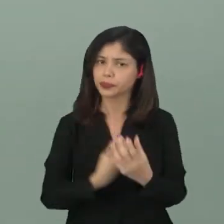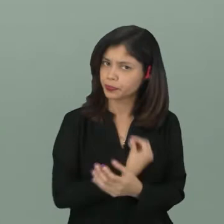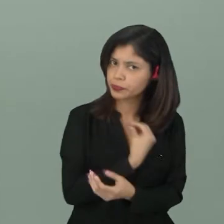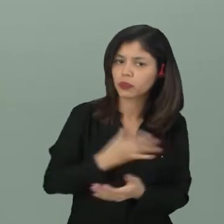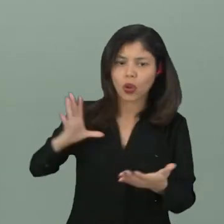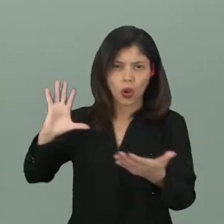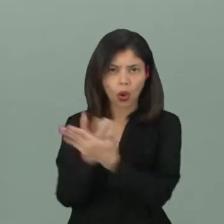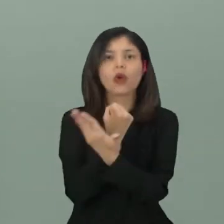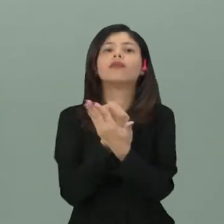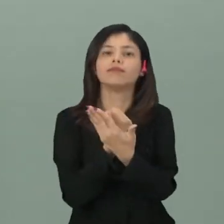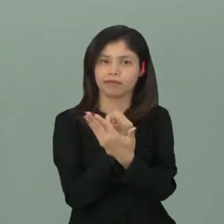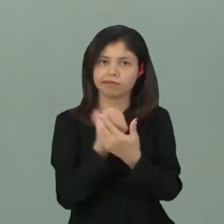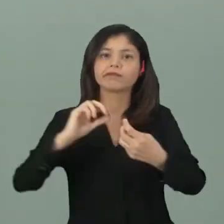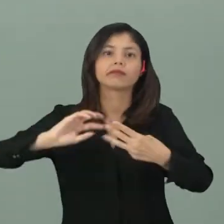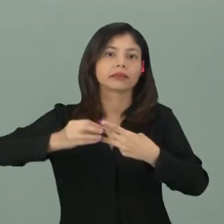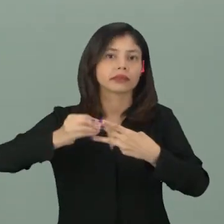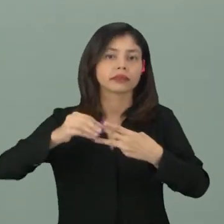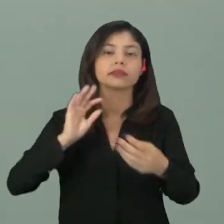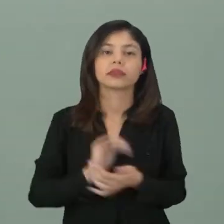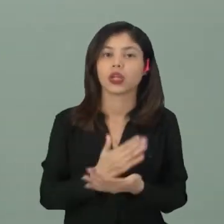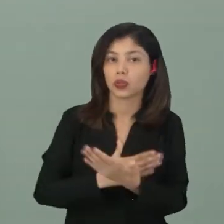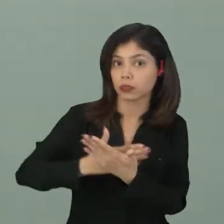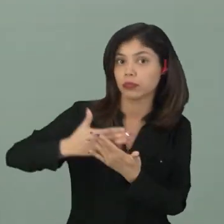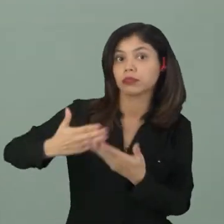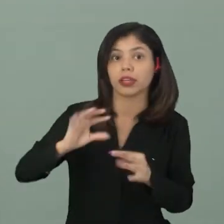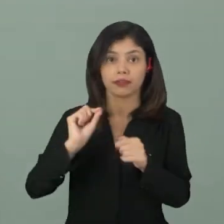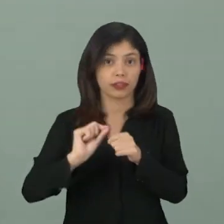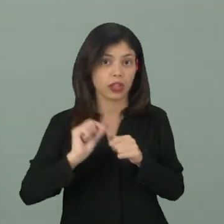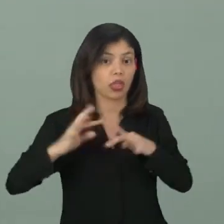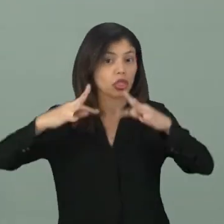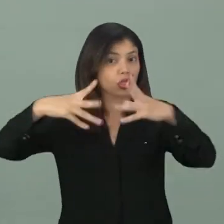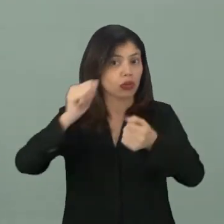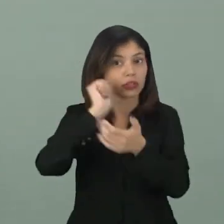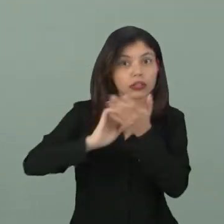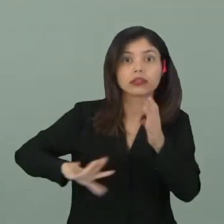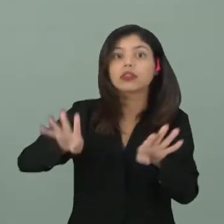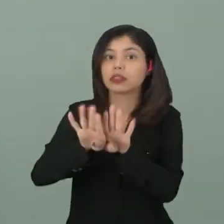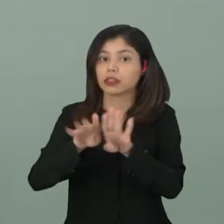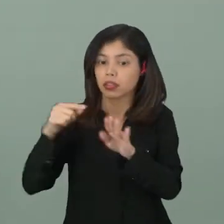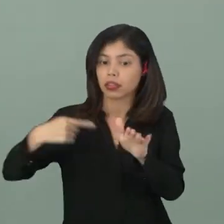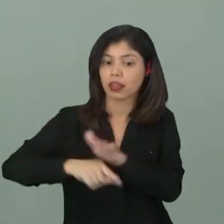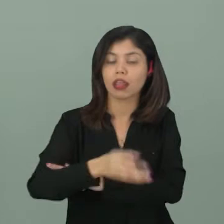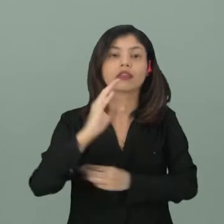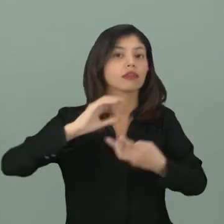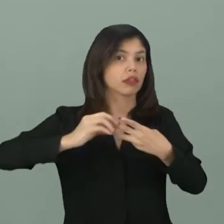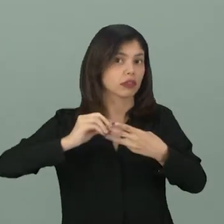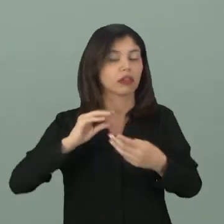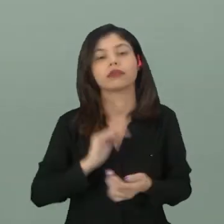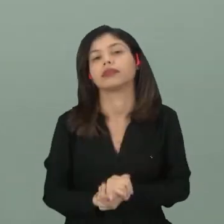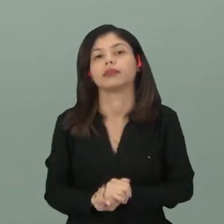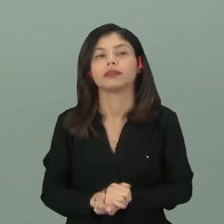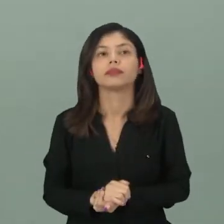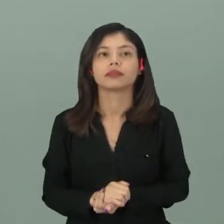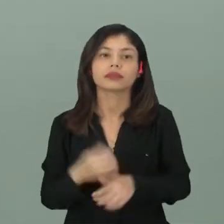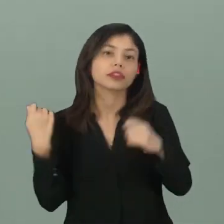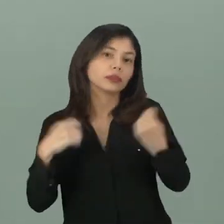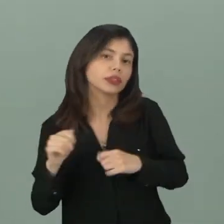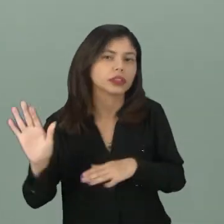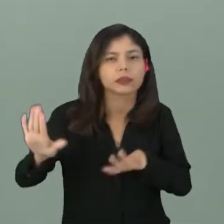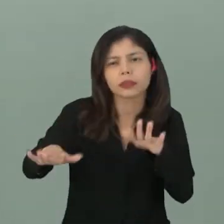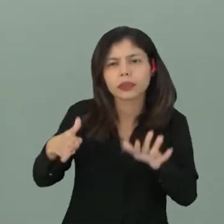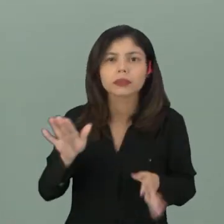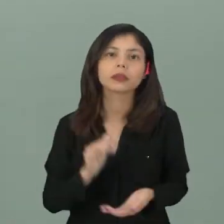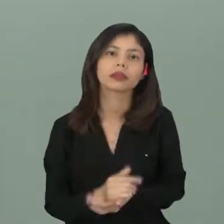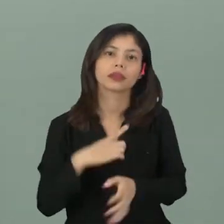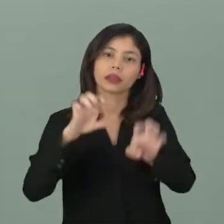conseguir roubar essa célula e começar a ativar todas as suas atividades. Então, o ser vivo, ele precisaria minimamente